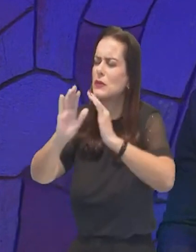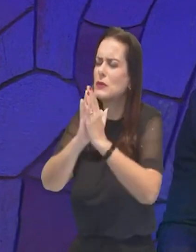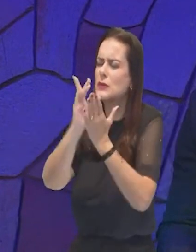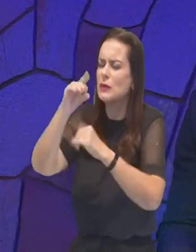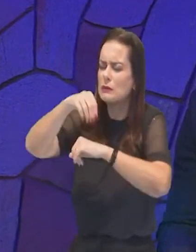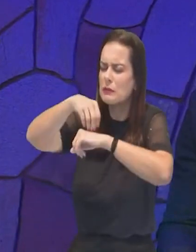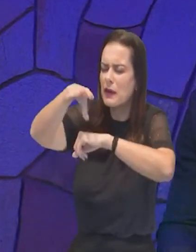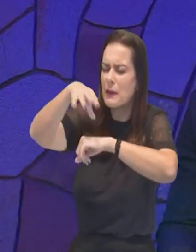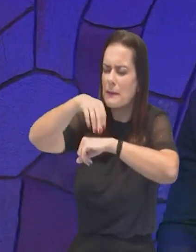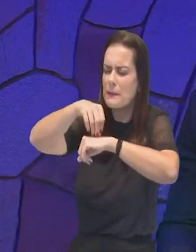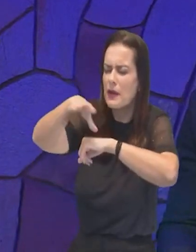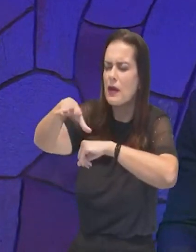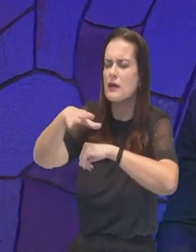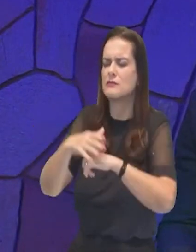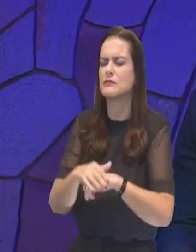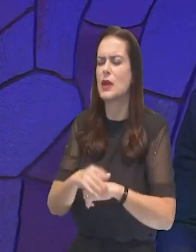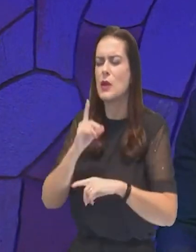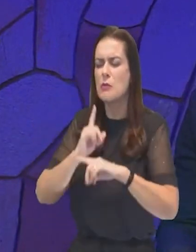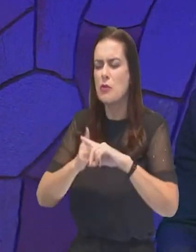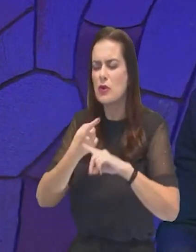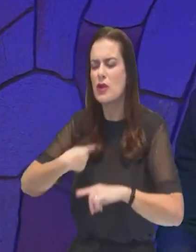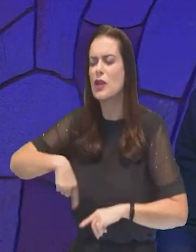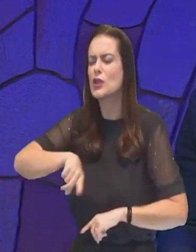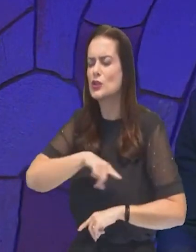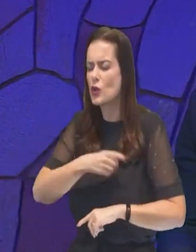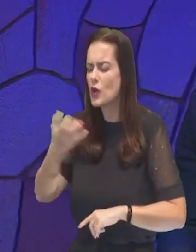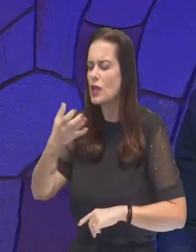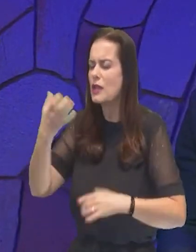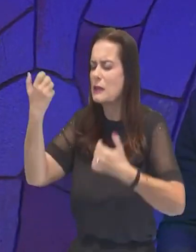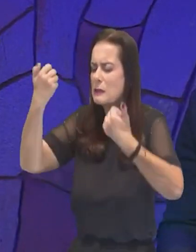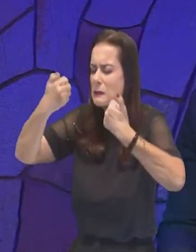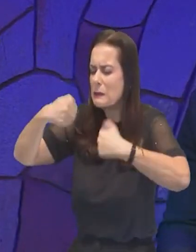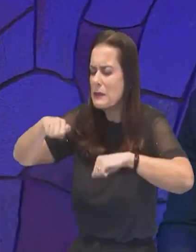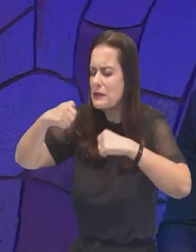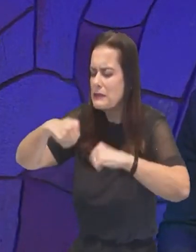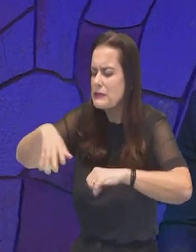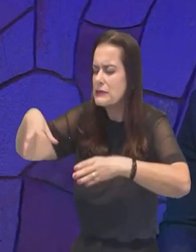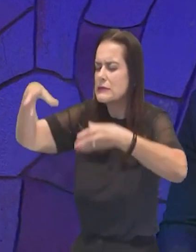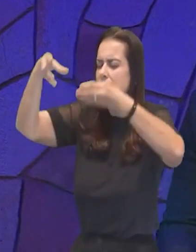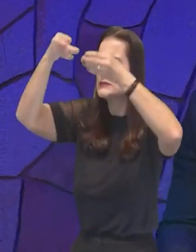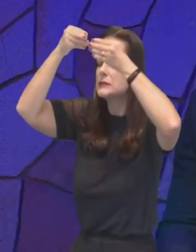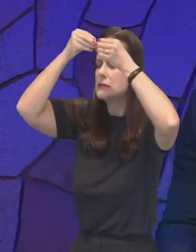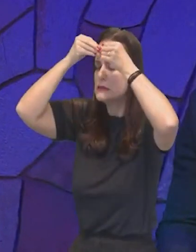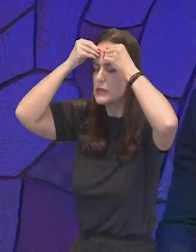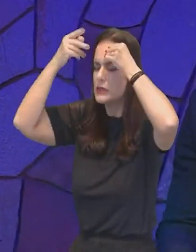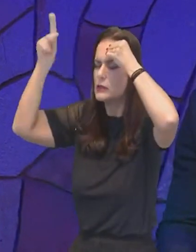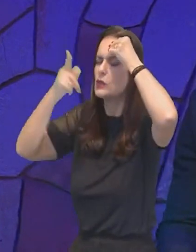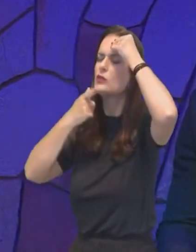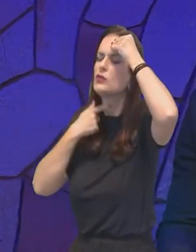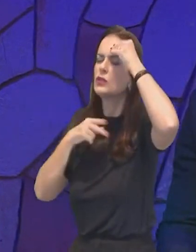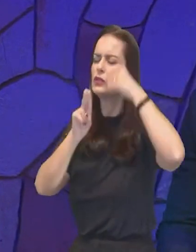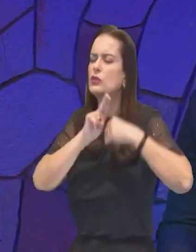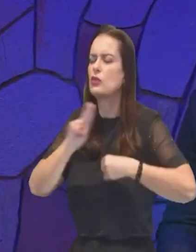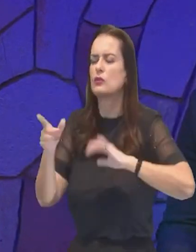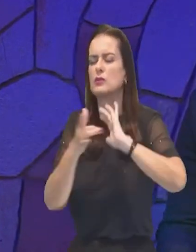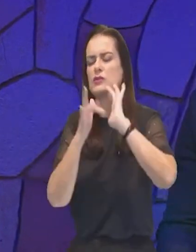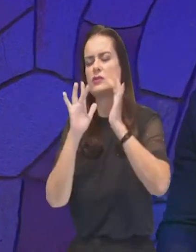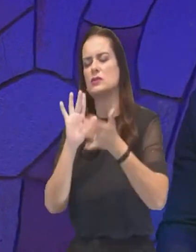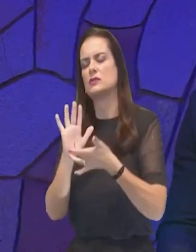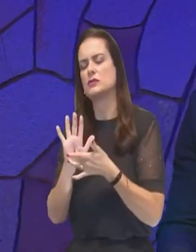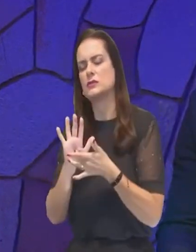Tua bendita palavra, porque nós queremos e precisamos ouvir a Tua voz, em nome de